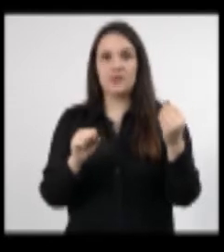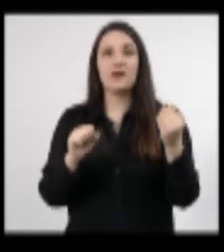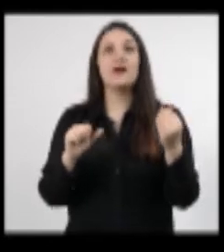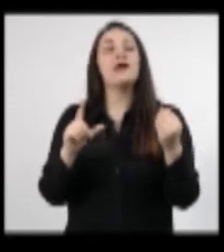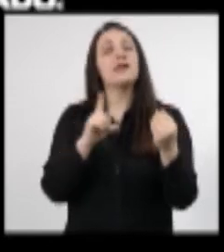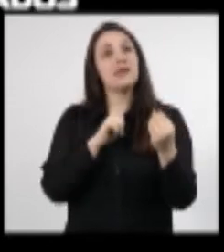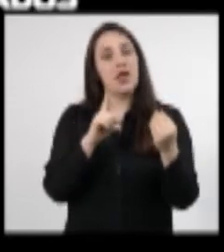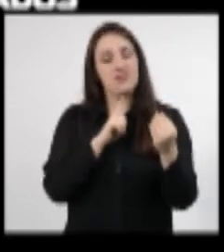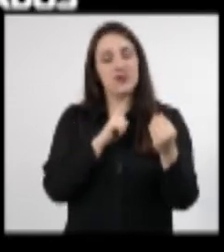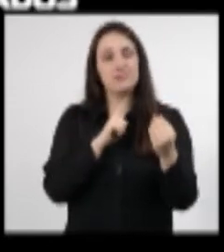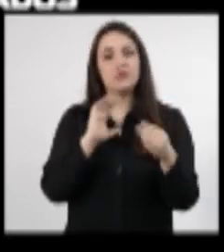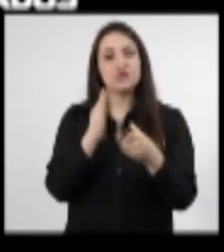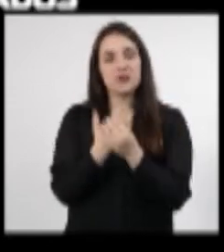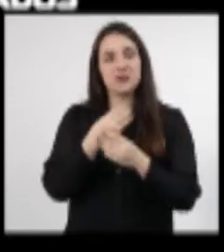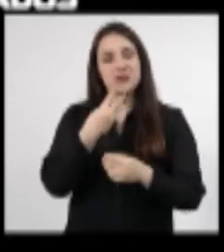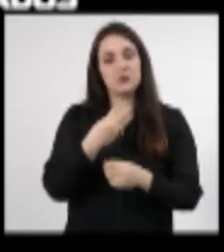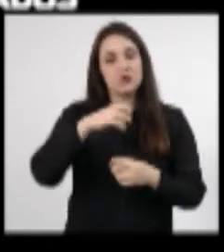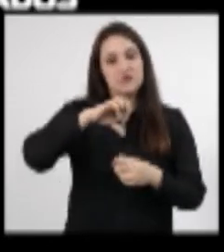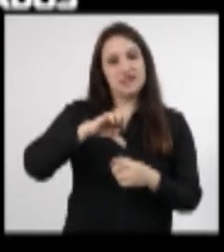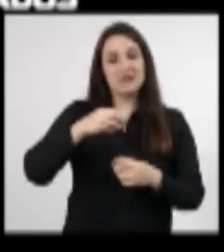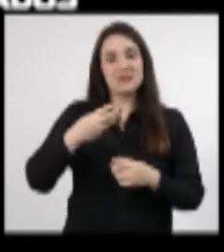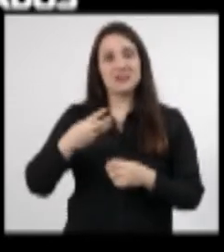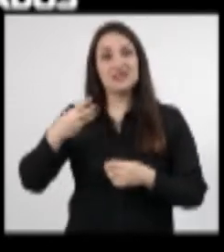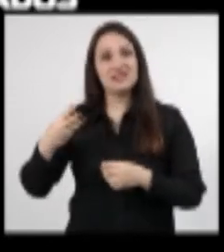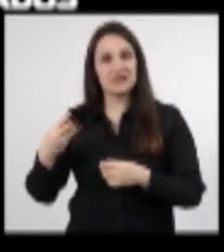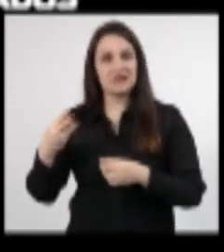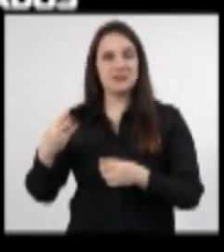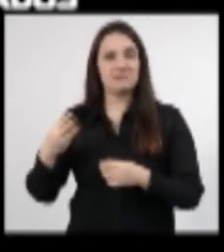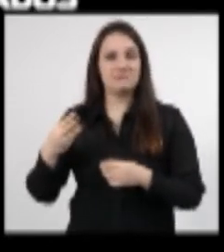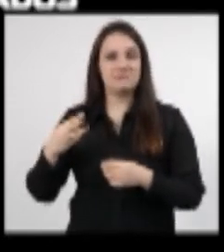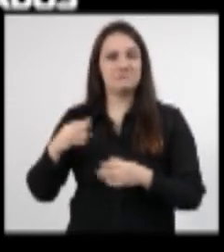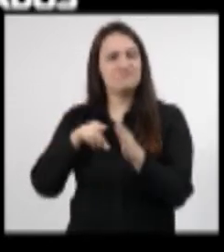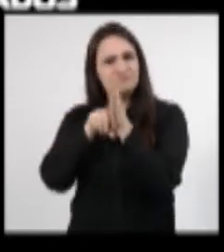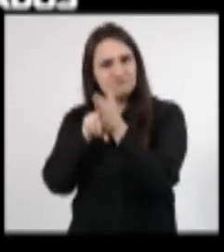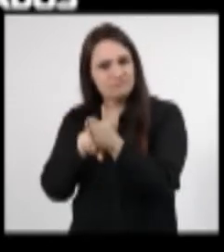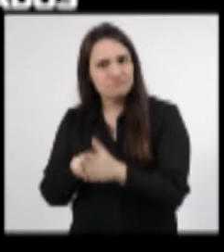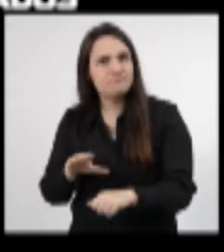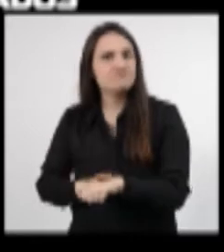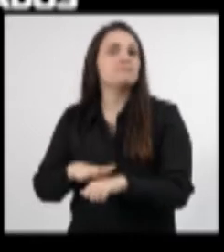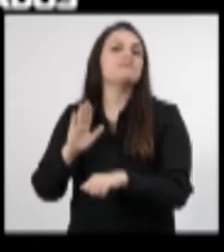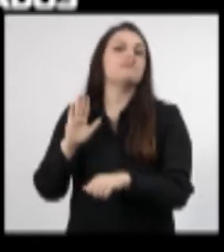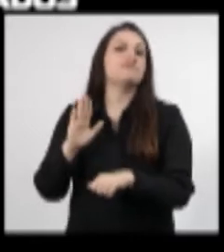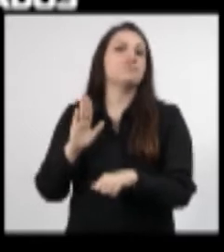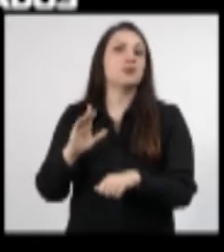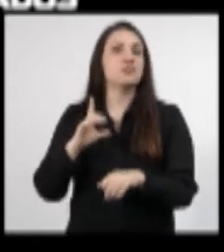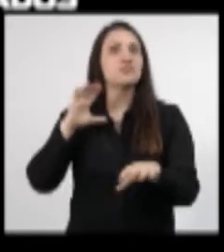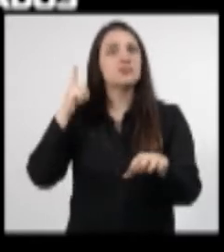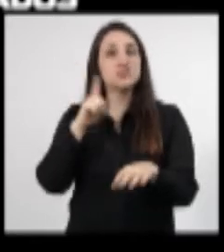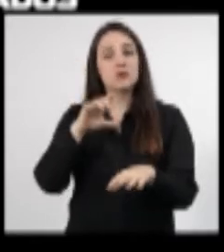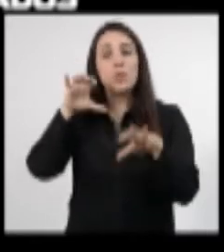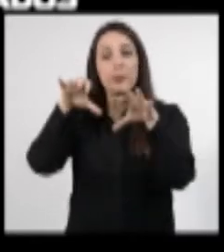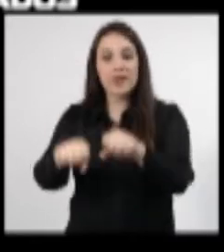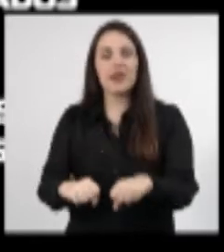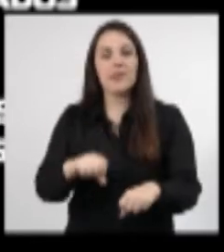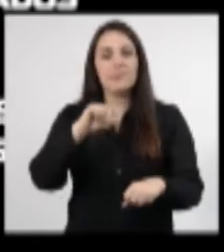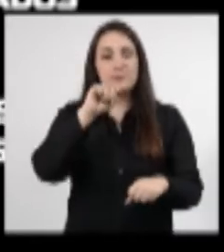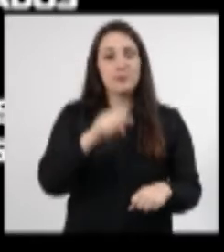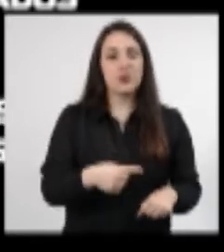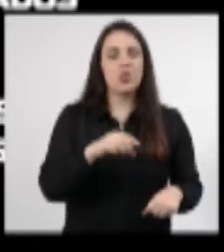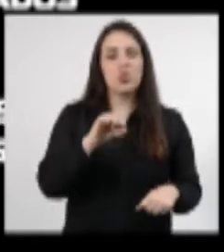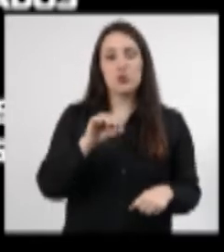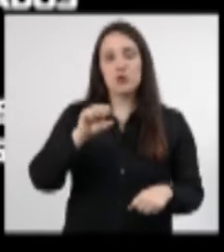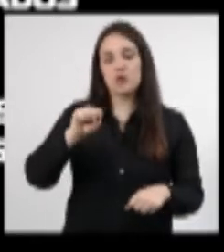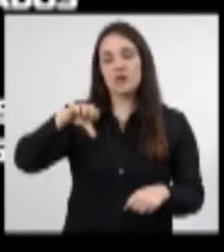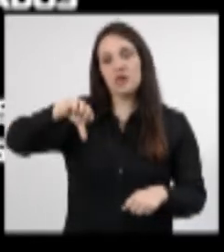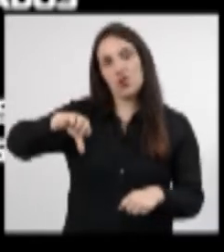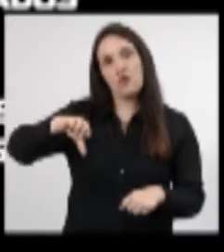instauramos 3.933 inquéritos, ou seja, 420 investigações a mais e 1.089 veículos